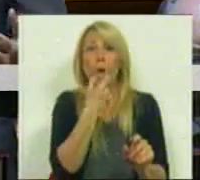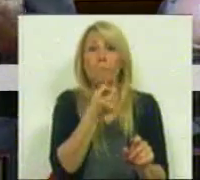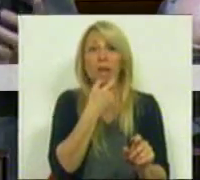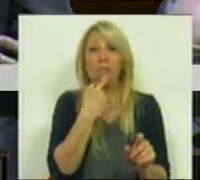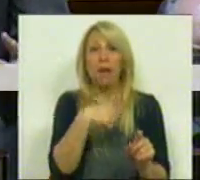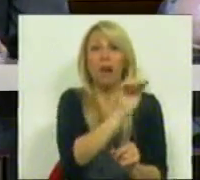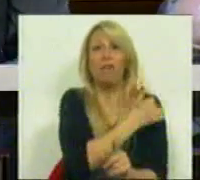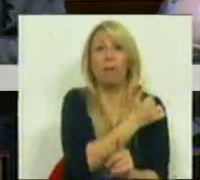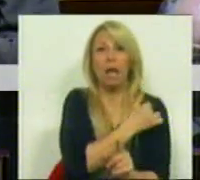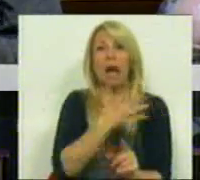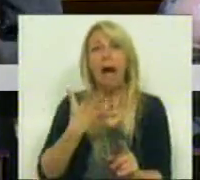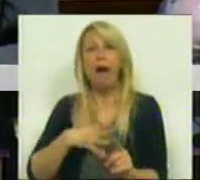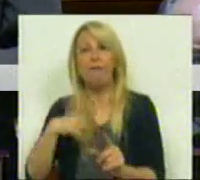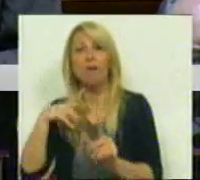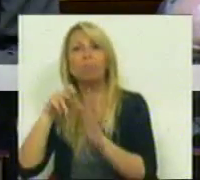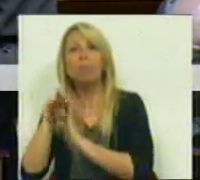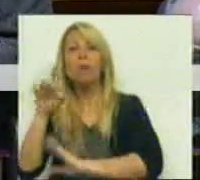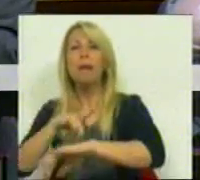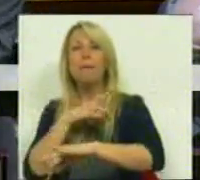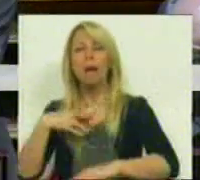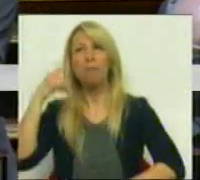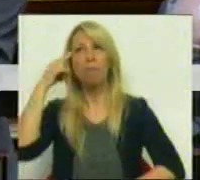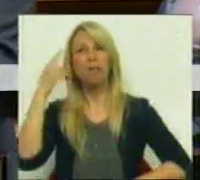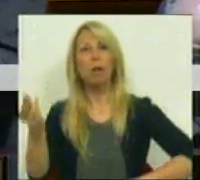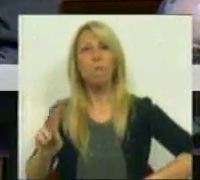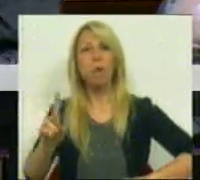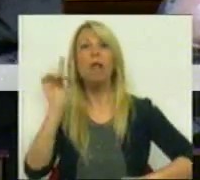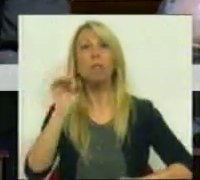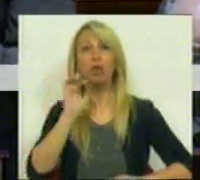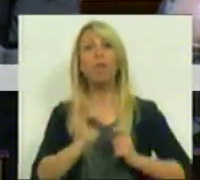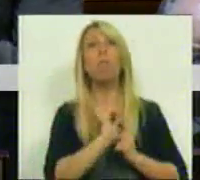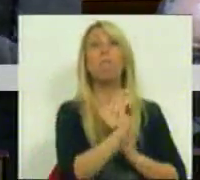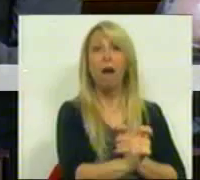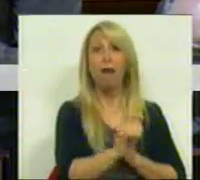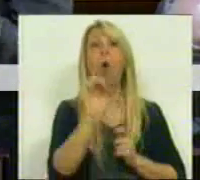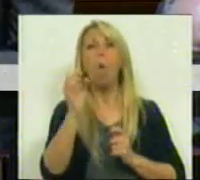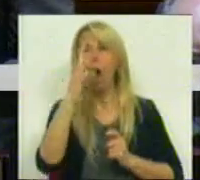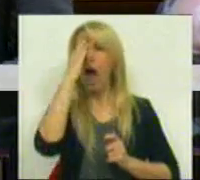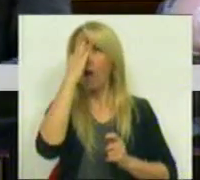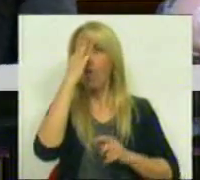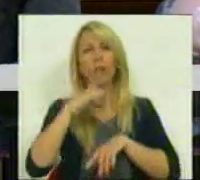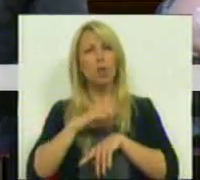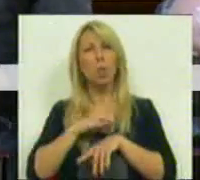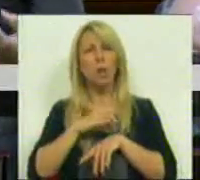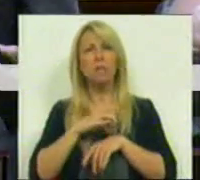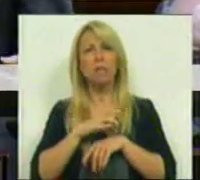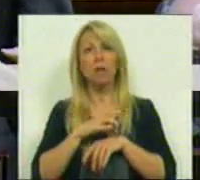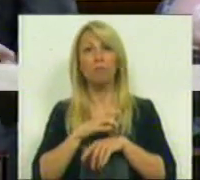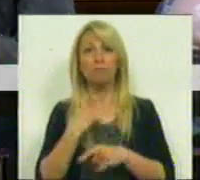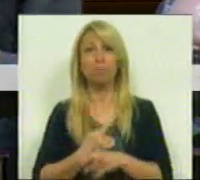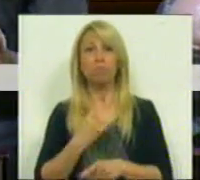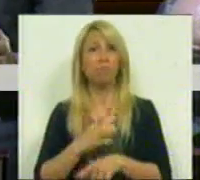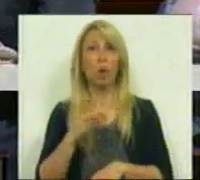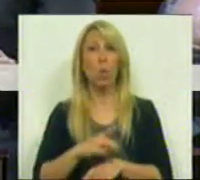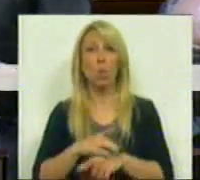ir ao médico, mas já pensam se é mais importante aquilo que têm que pagar ou se conseguem aguentar com a doença, apesar dela ser